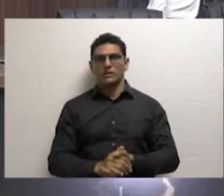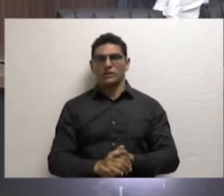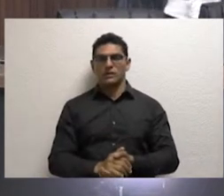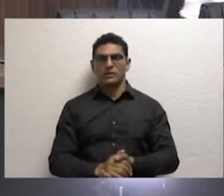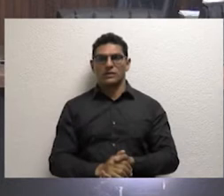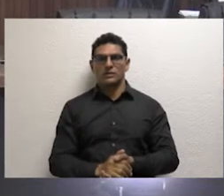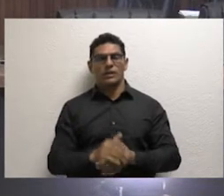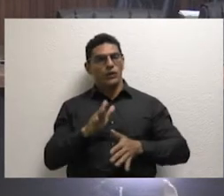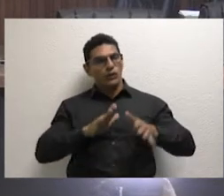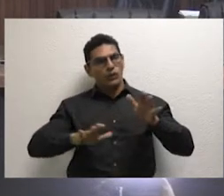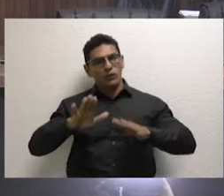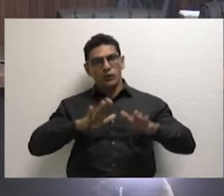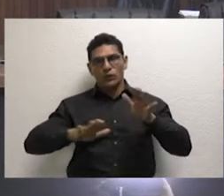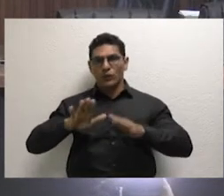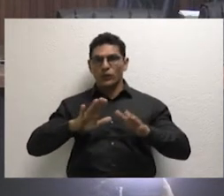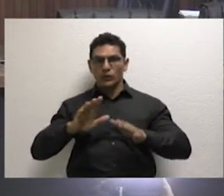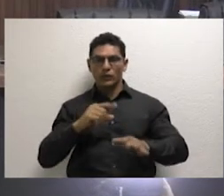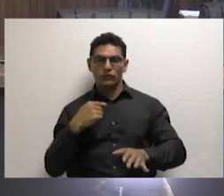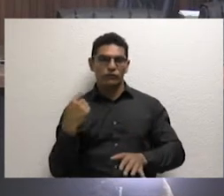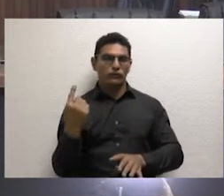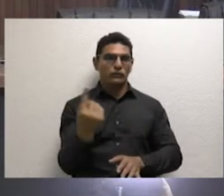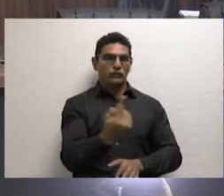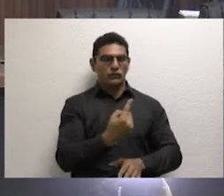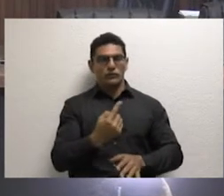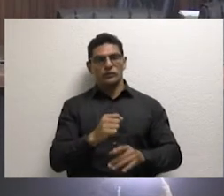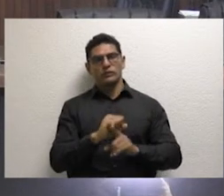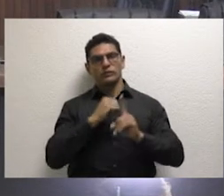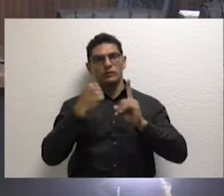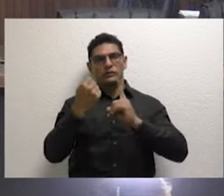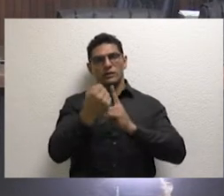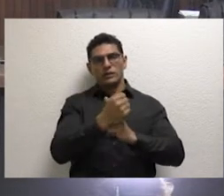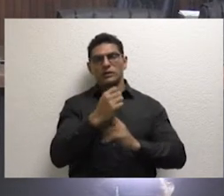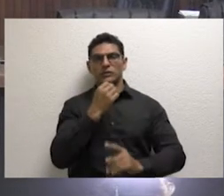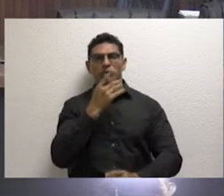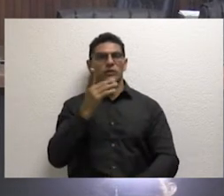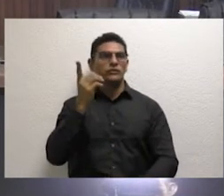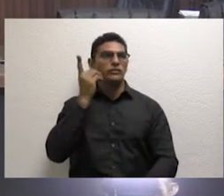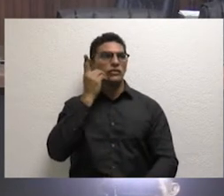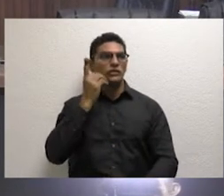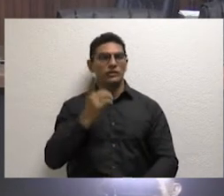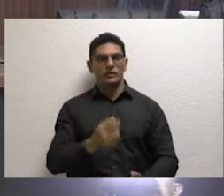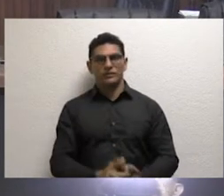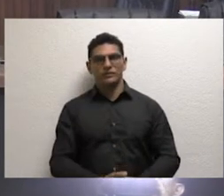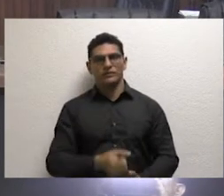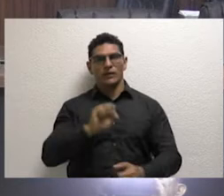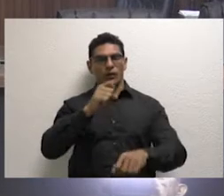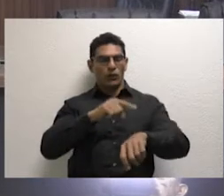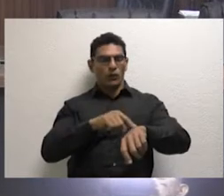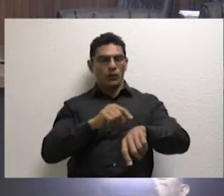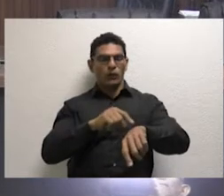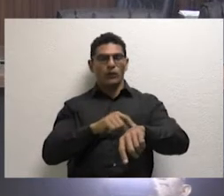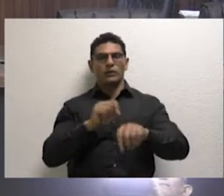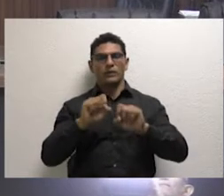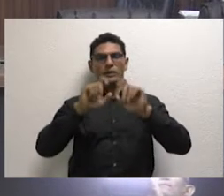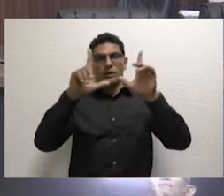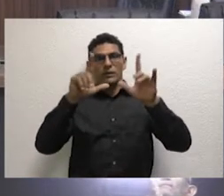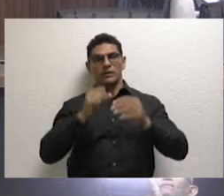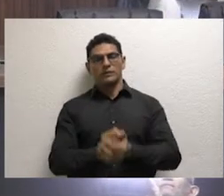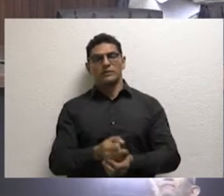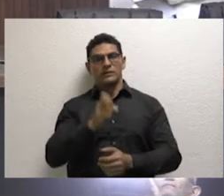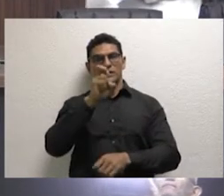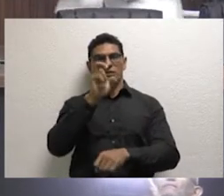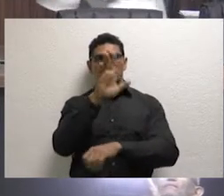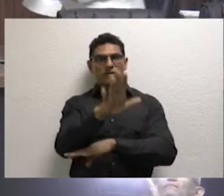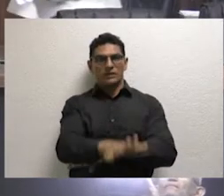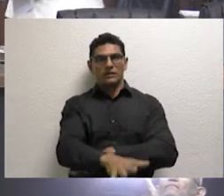cuidando da nossa gente. Bom dia, oito e meia da manhã, cinco da tarde,